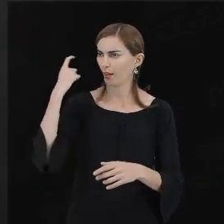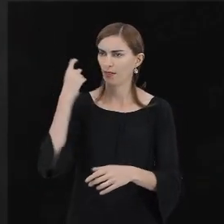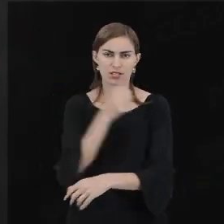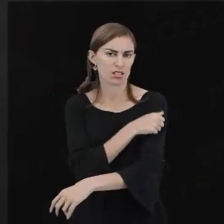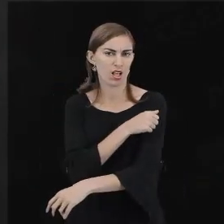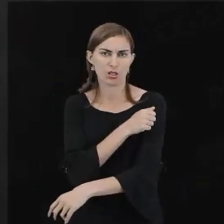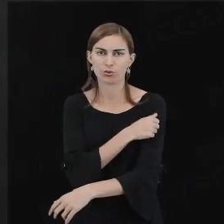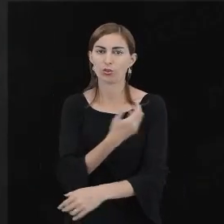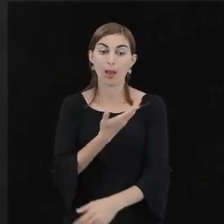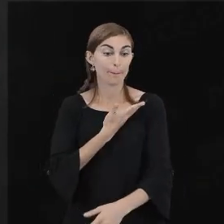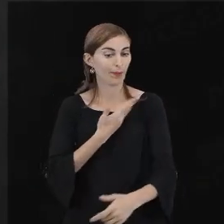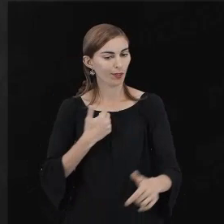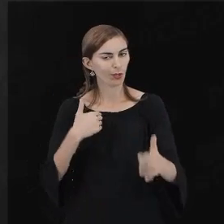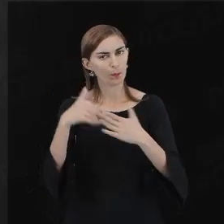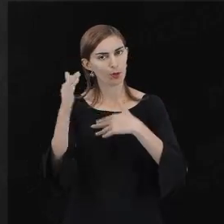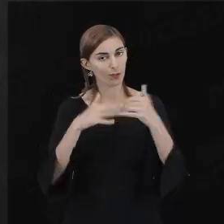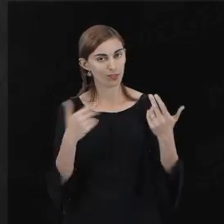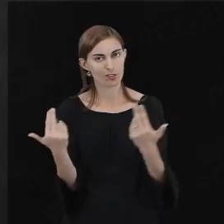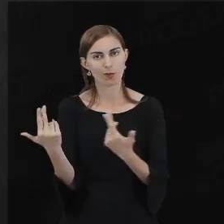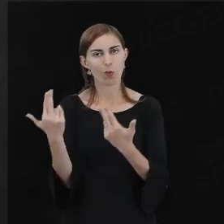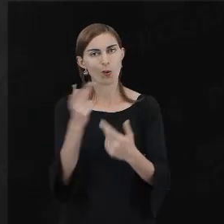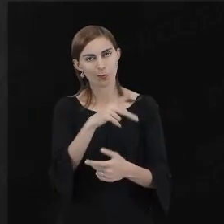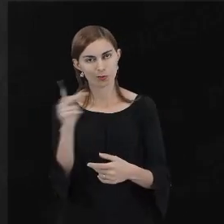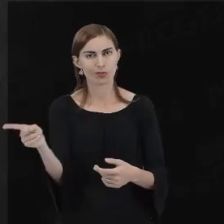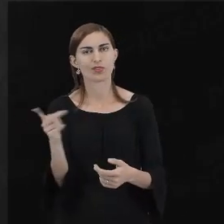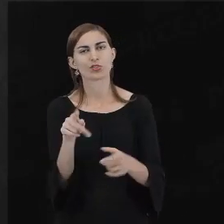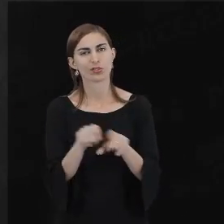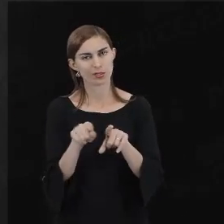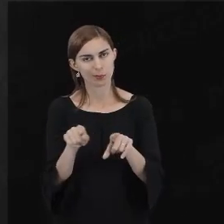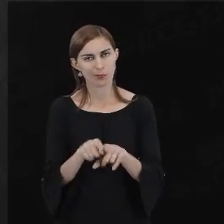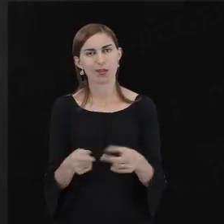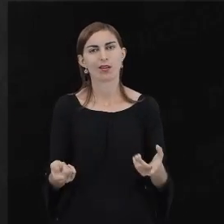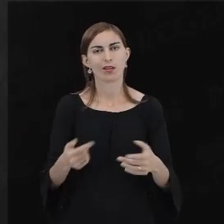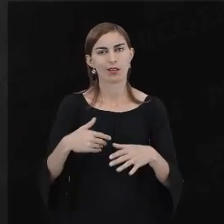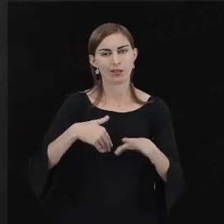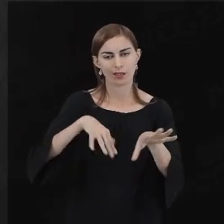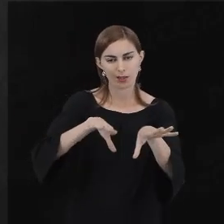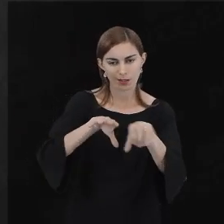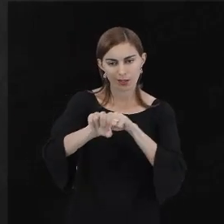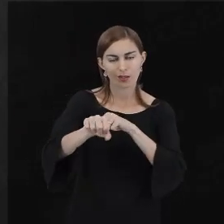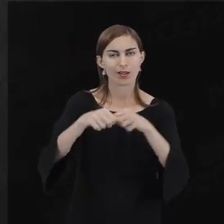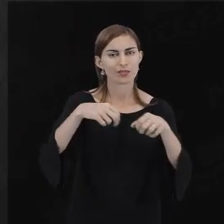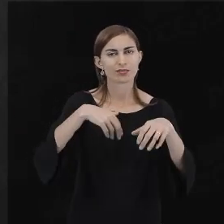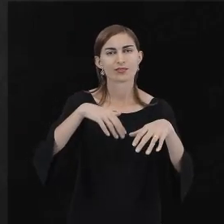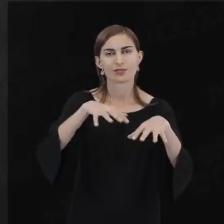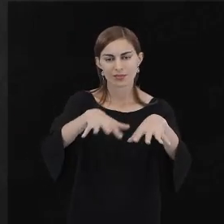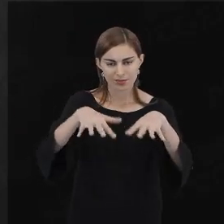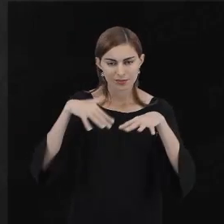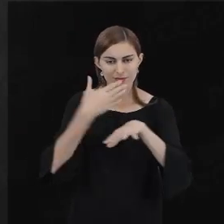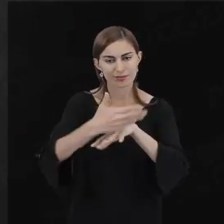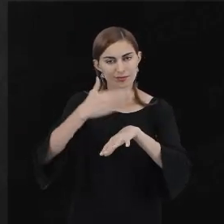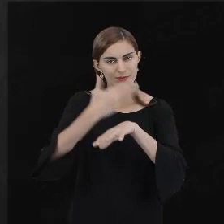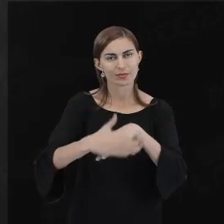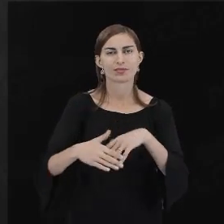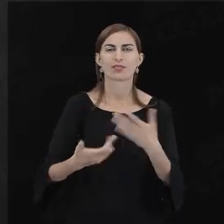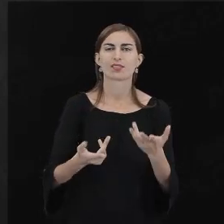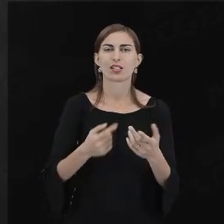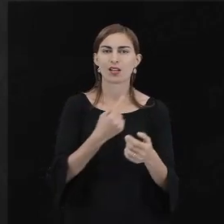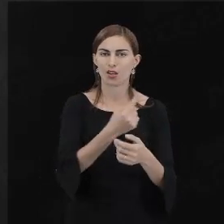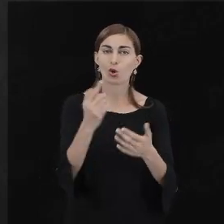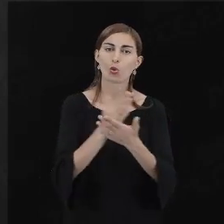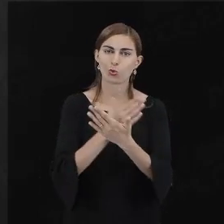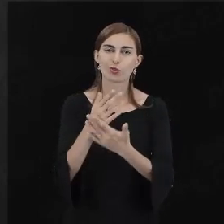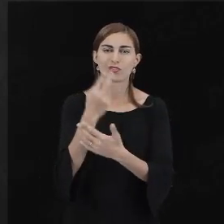rede, que eu encontro nas capacitações, talvez alguns de vocês que estejam me assistindo foram meus alunos, né? E eu penso que